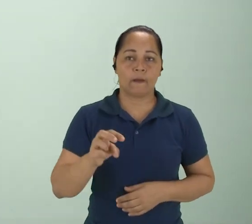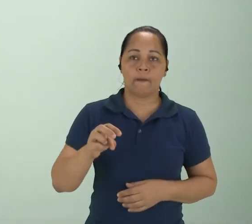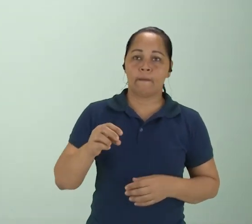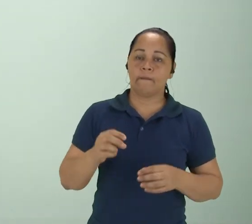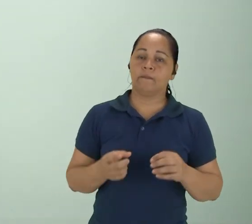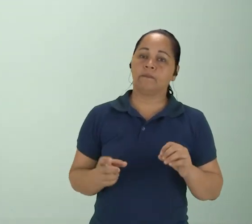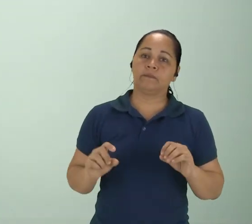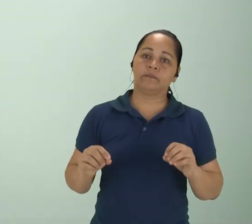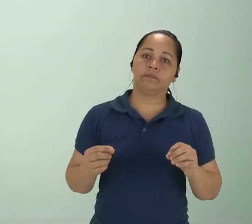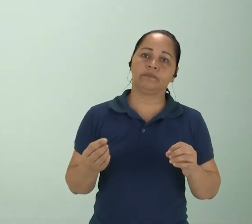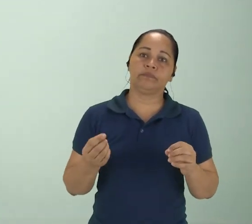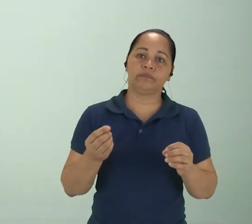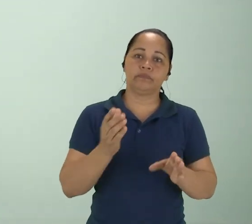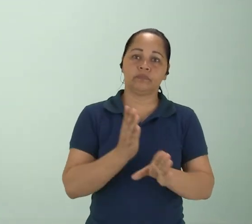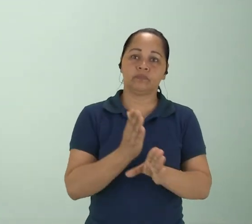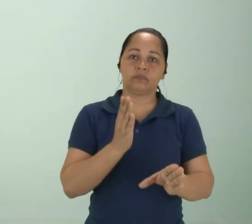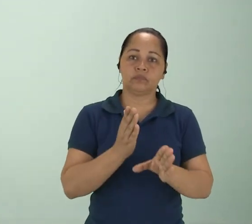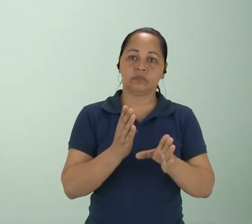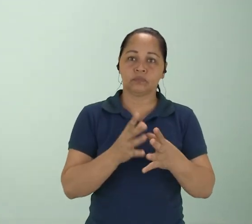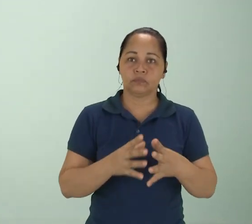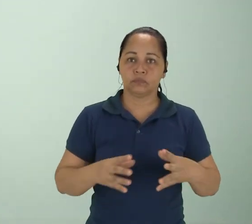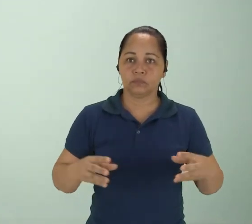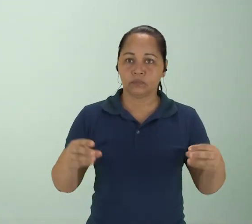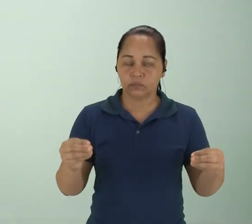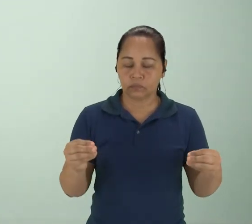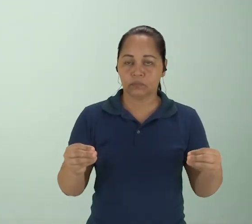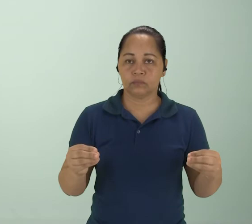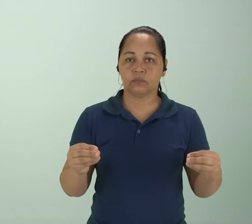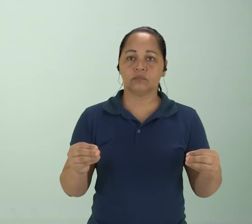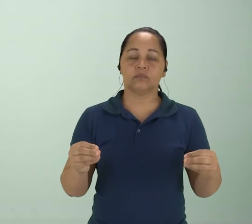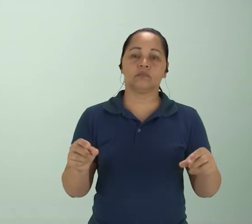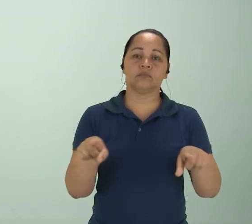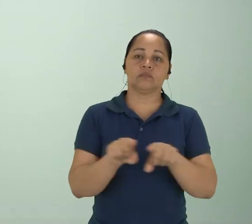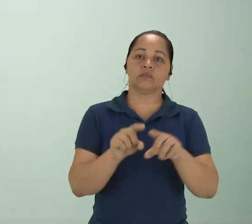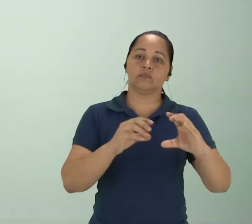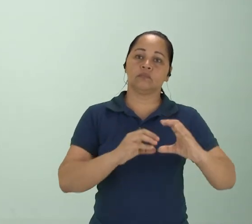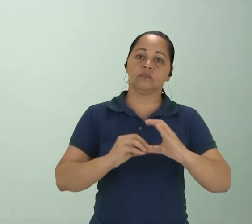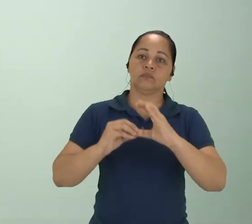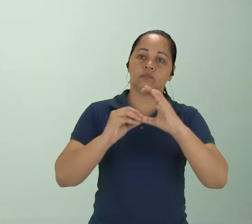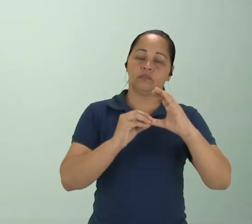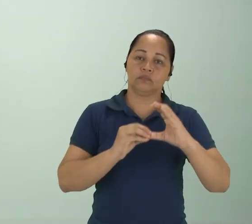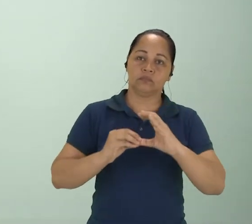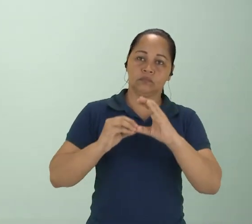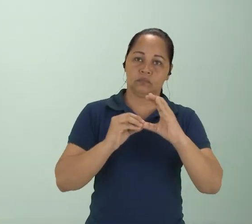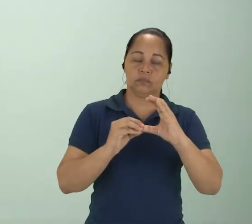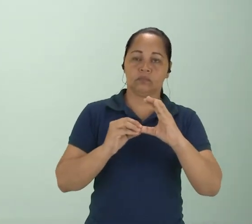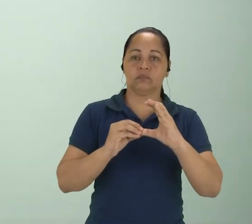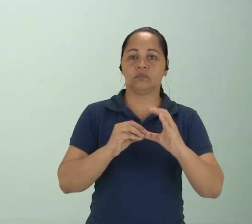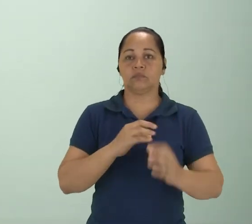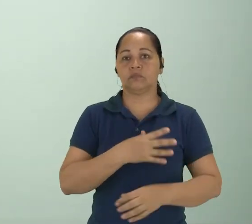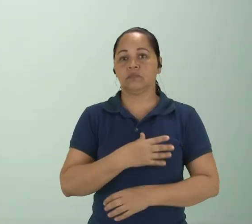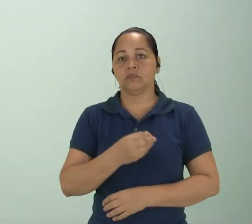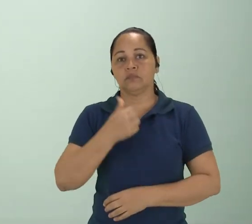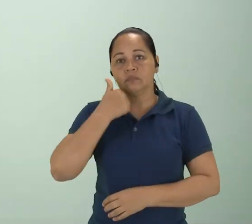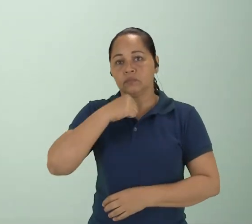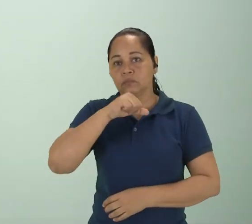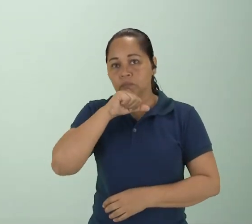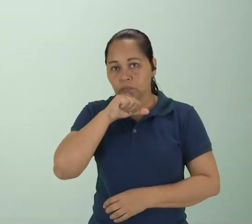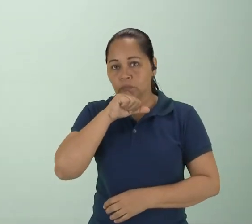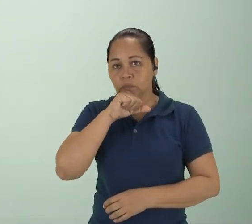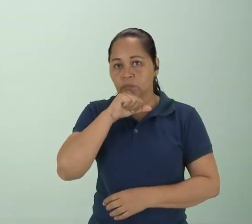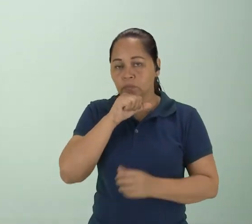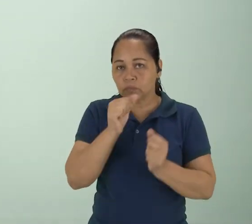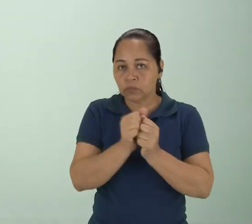mitose está associada a crescimento, né? E as células que vão dar células filhas iguais às mães, com a mesma